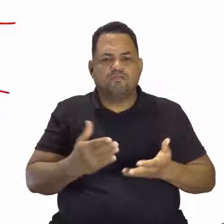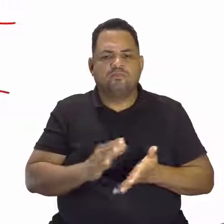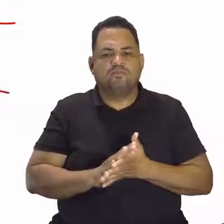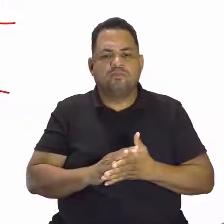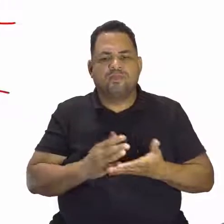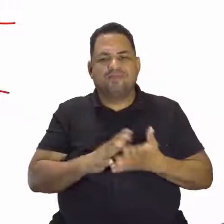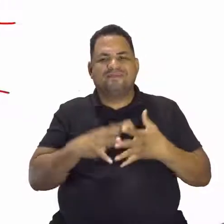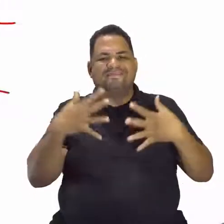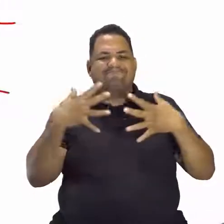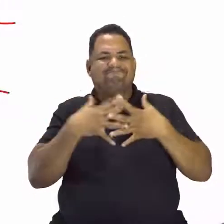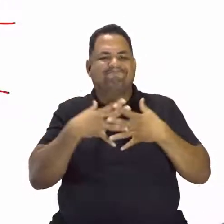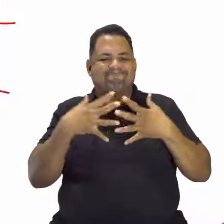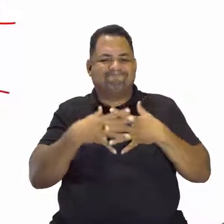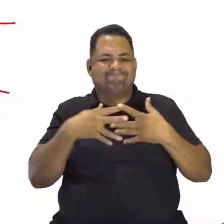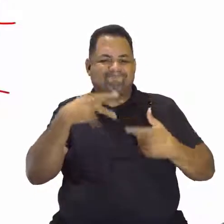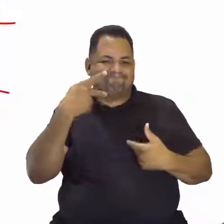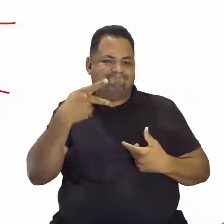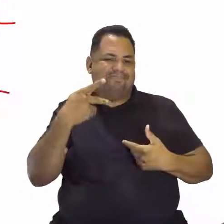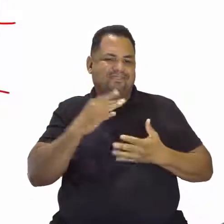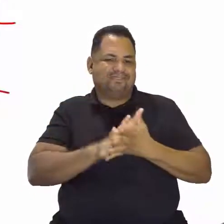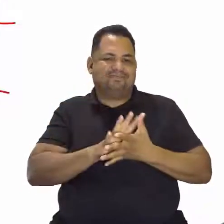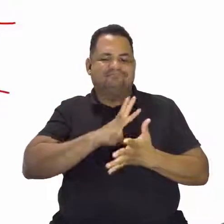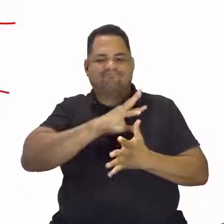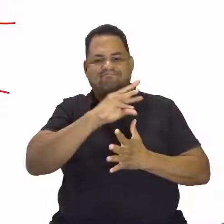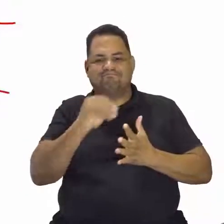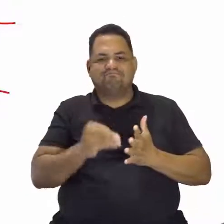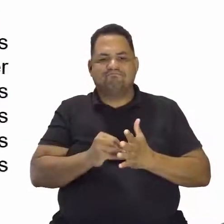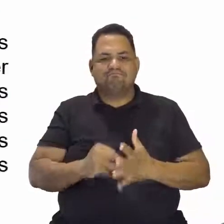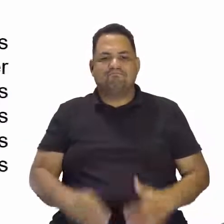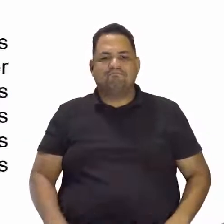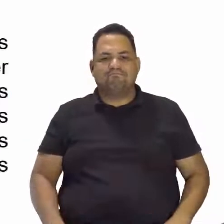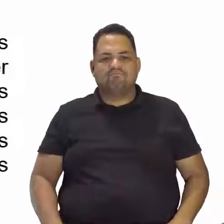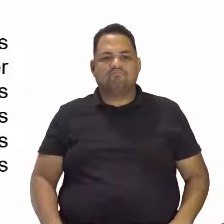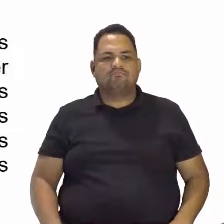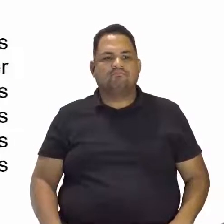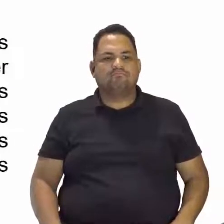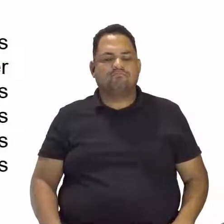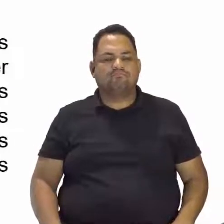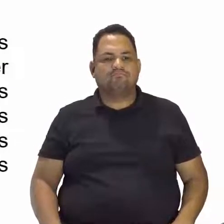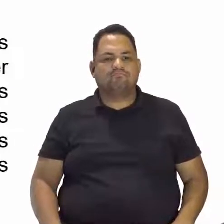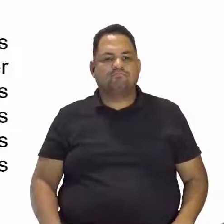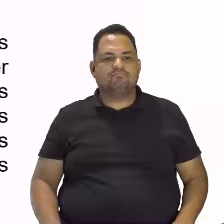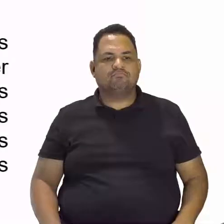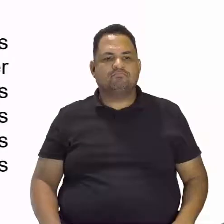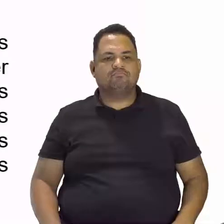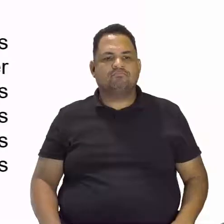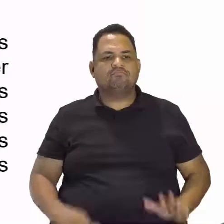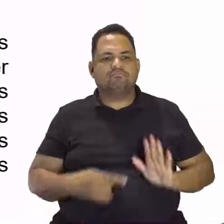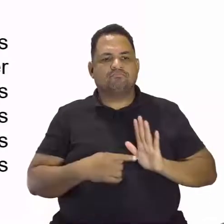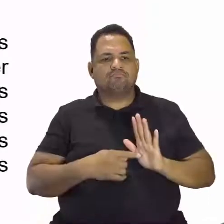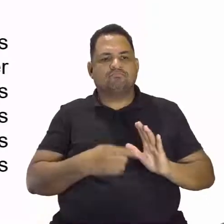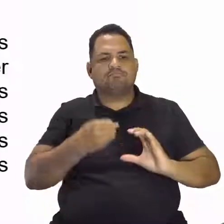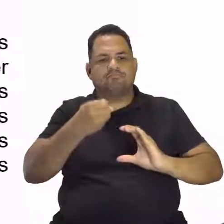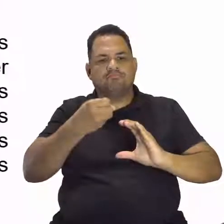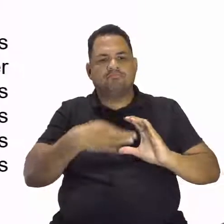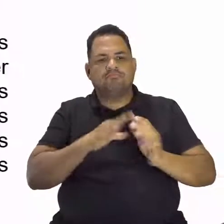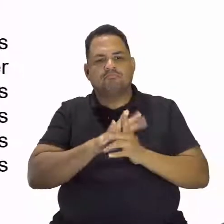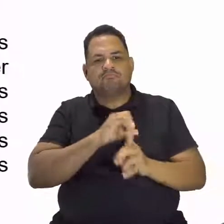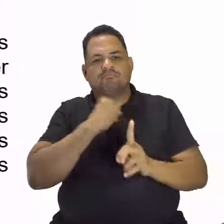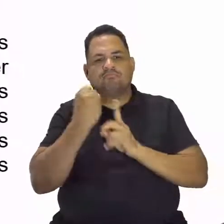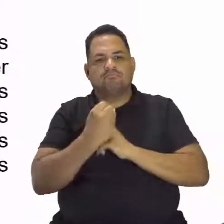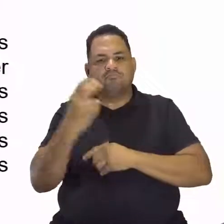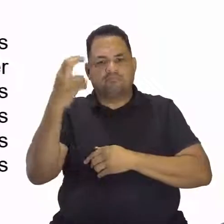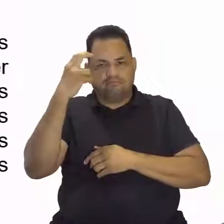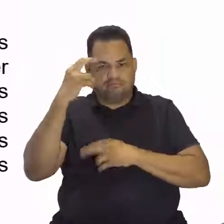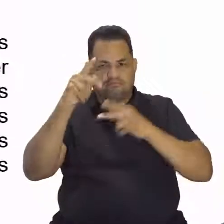que é complexo mesmo falar de Amazônia. Complexo mesmo, né? E aí a gente traz algumas características